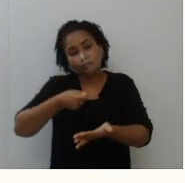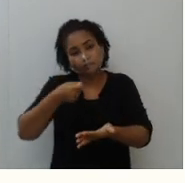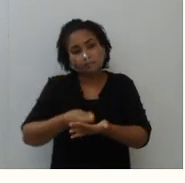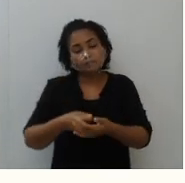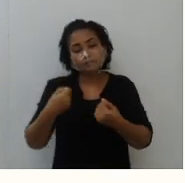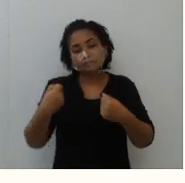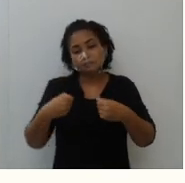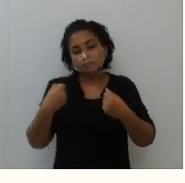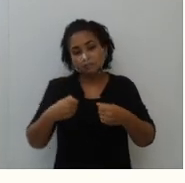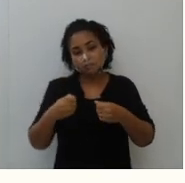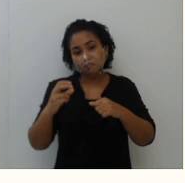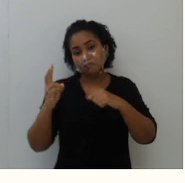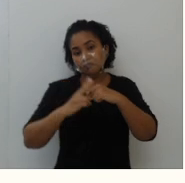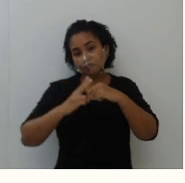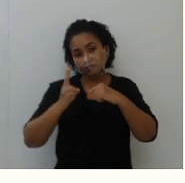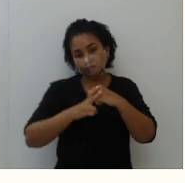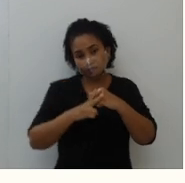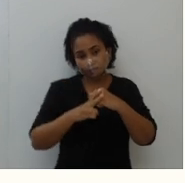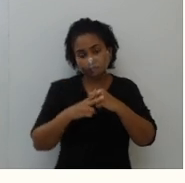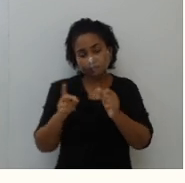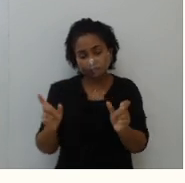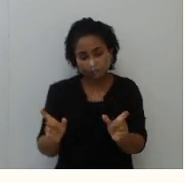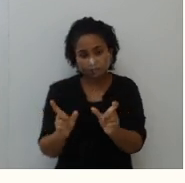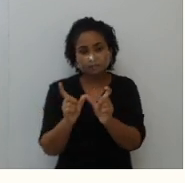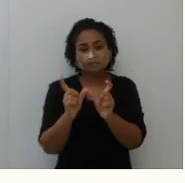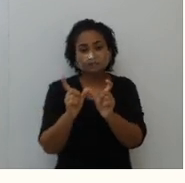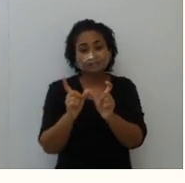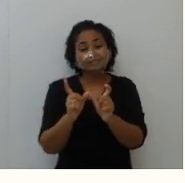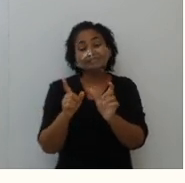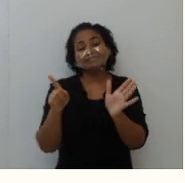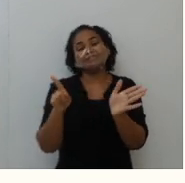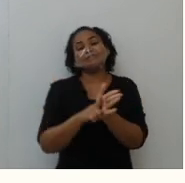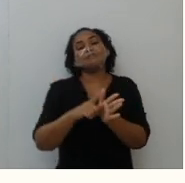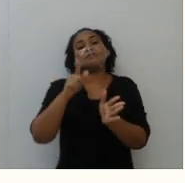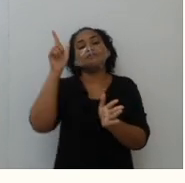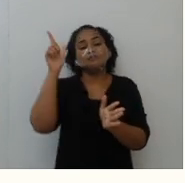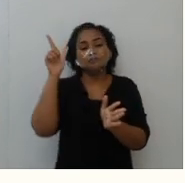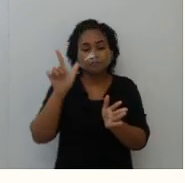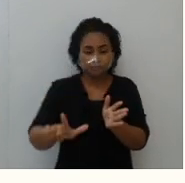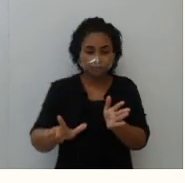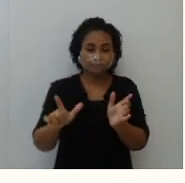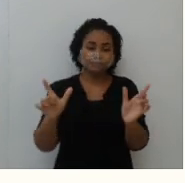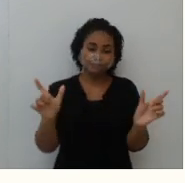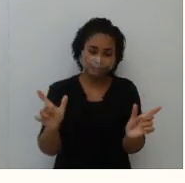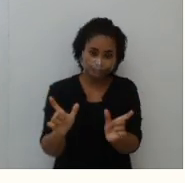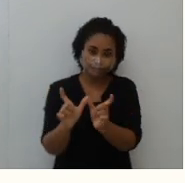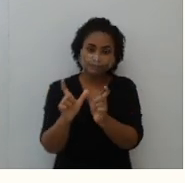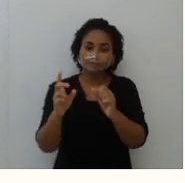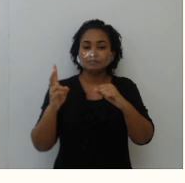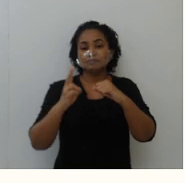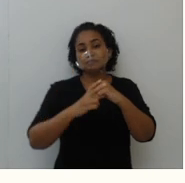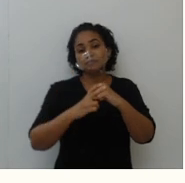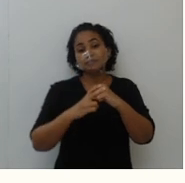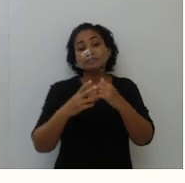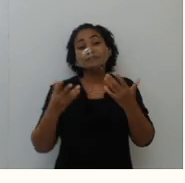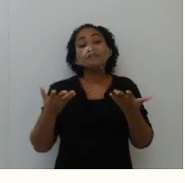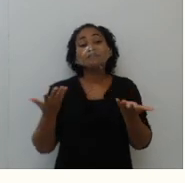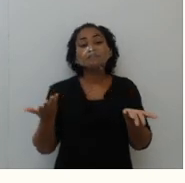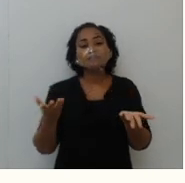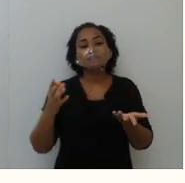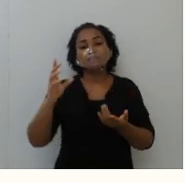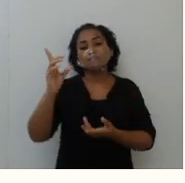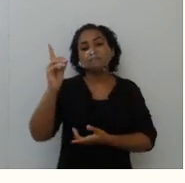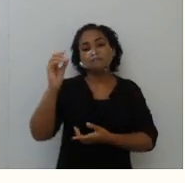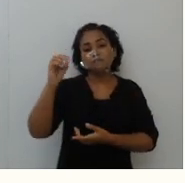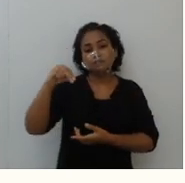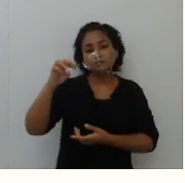vai usar o verbo auxiliar na interrogativa. E na negativa, de novo, o verbo auxiliar, só que don't ou doesn't, prestando